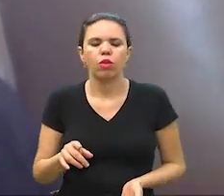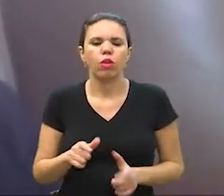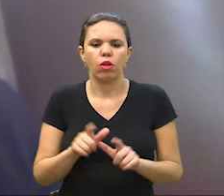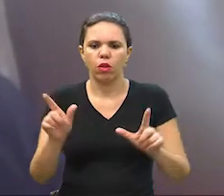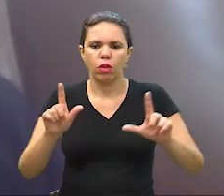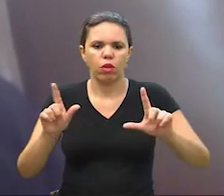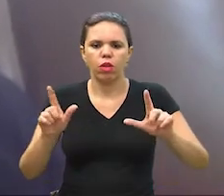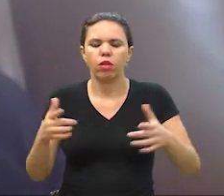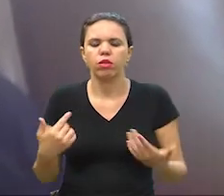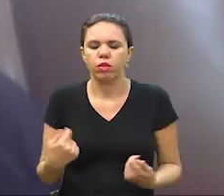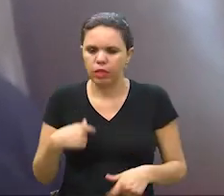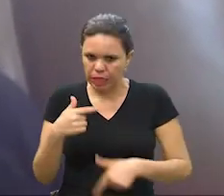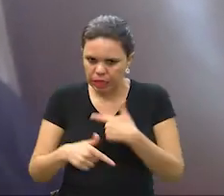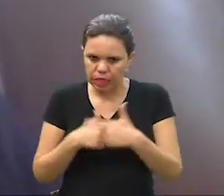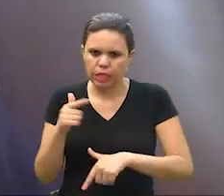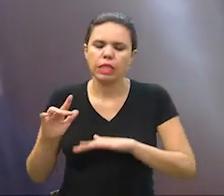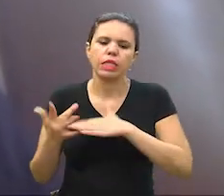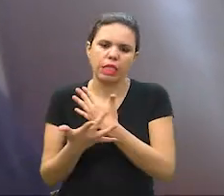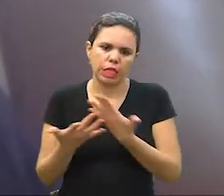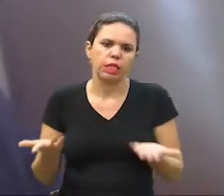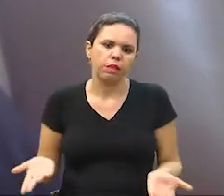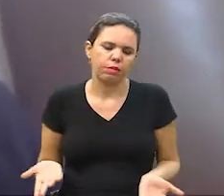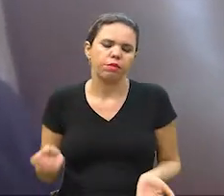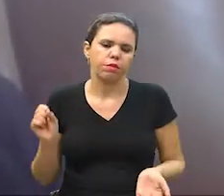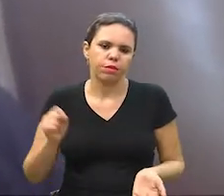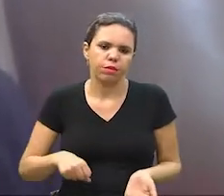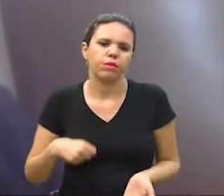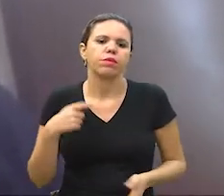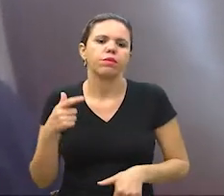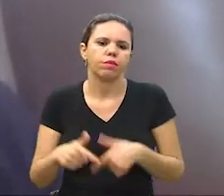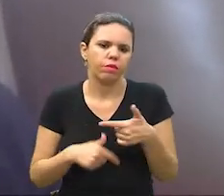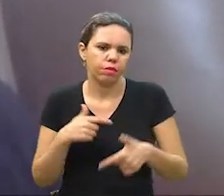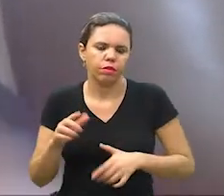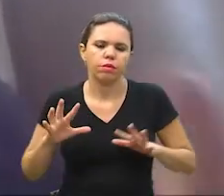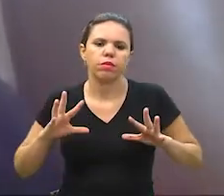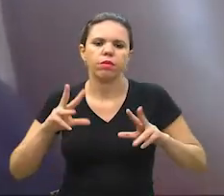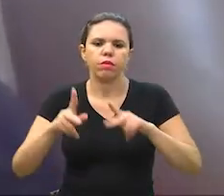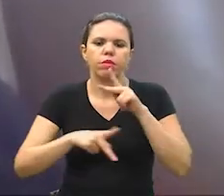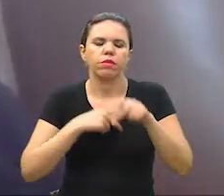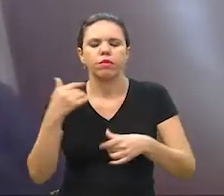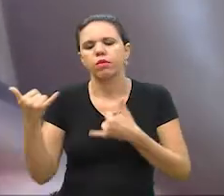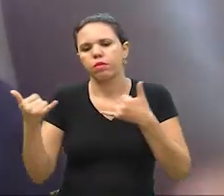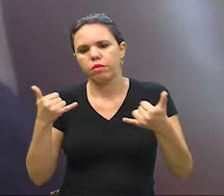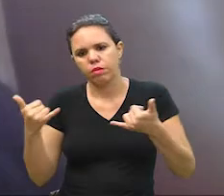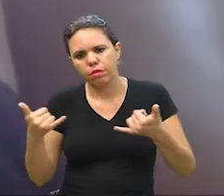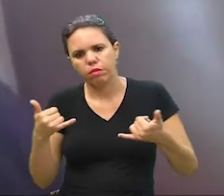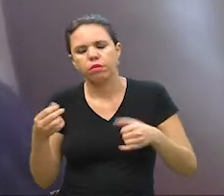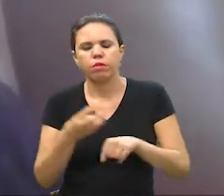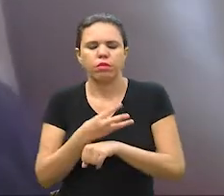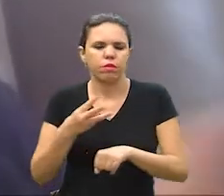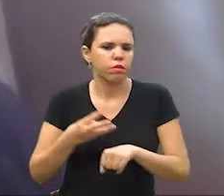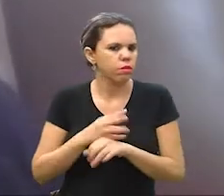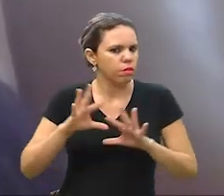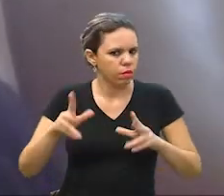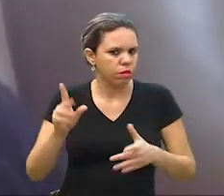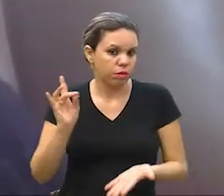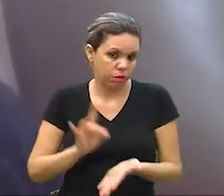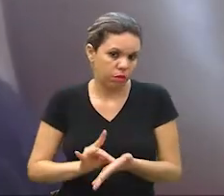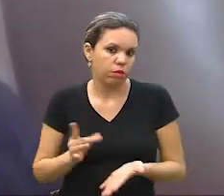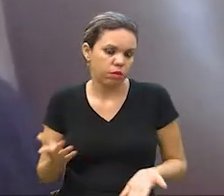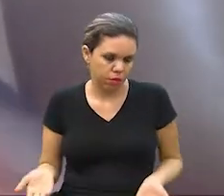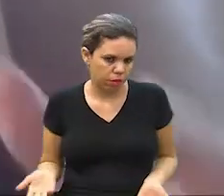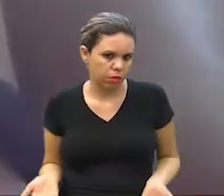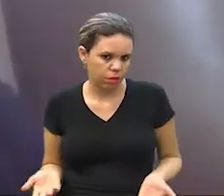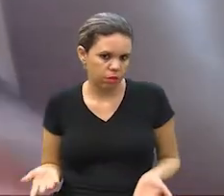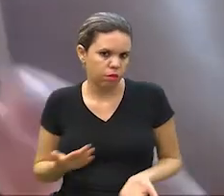imprensa. Nós temos que trabalhar com as redes sociais. Sim. Nós temos que trabalhar... Todo mundo tem celular, todo mundo tem WhatsApp, isso é verdade.